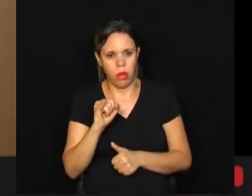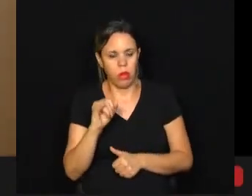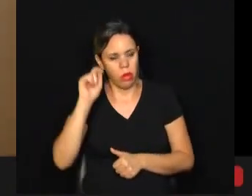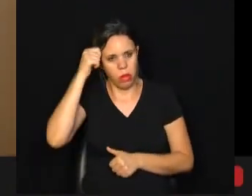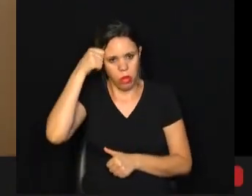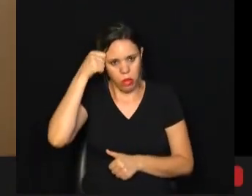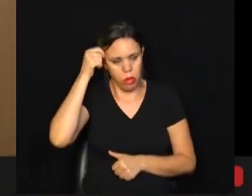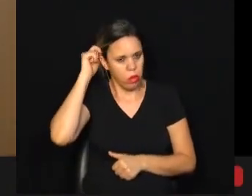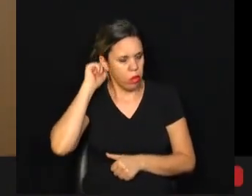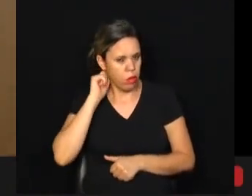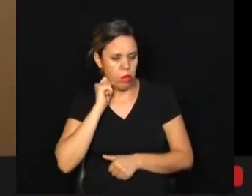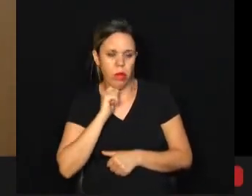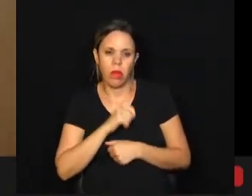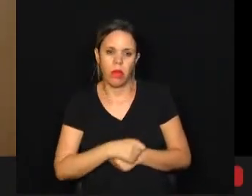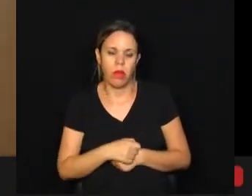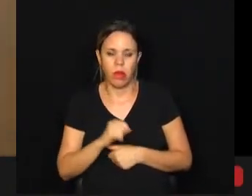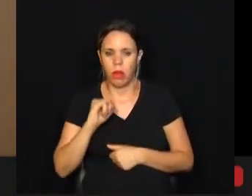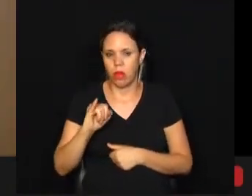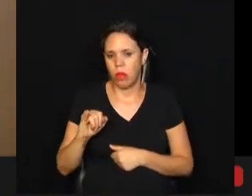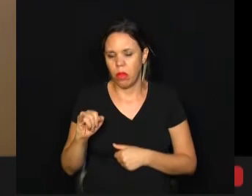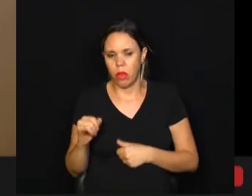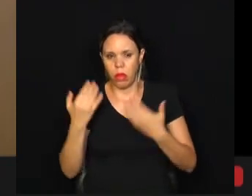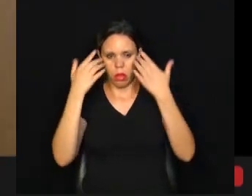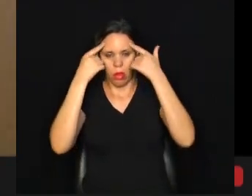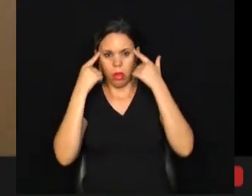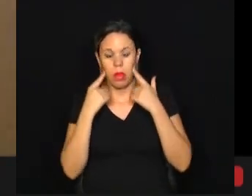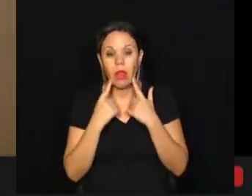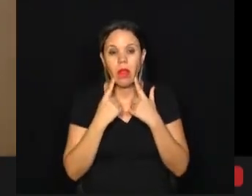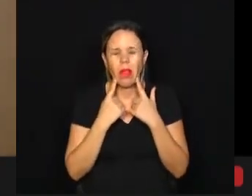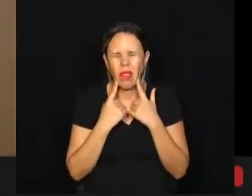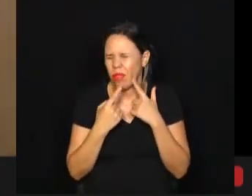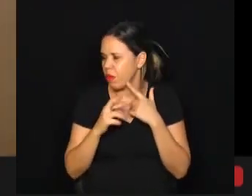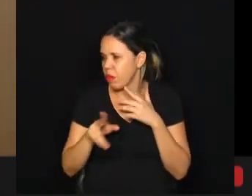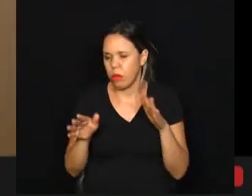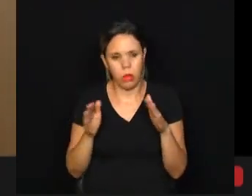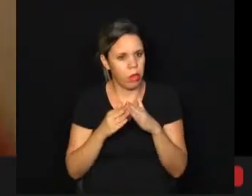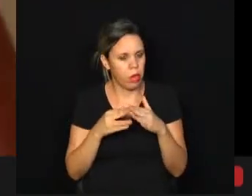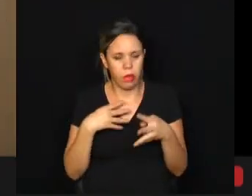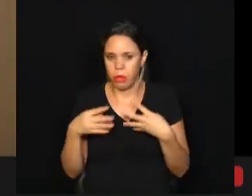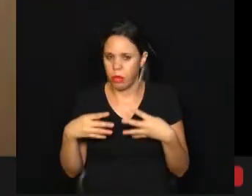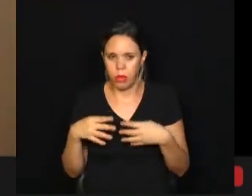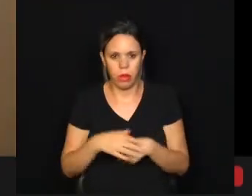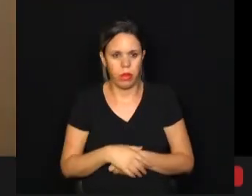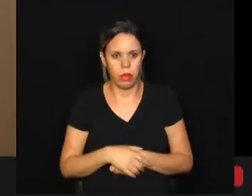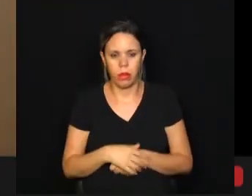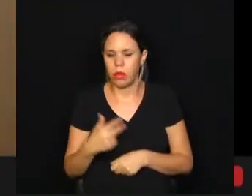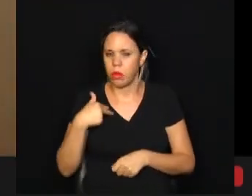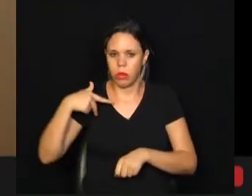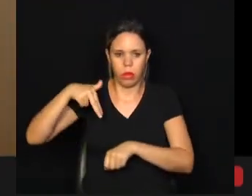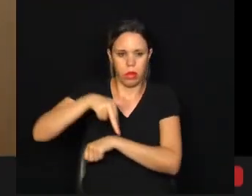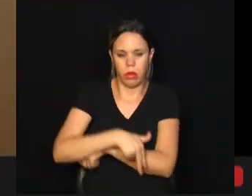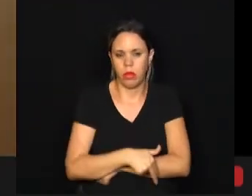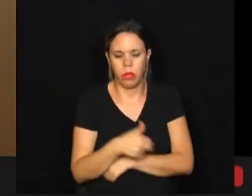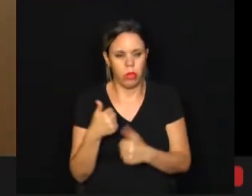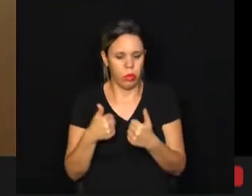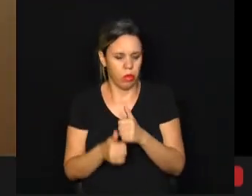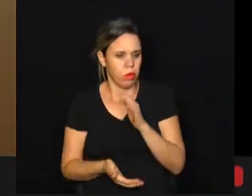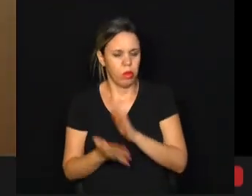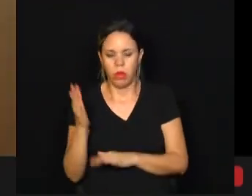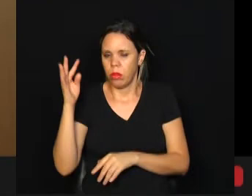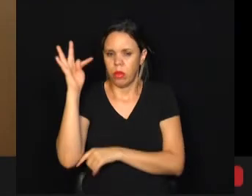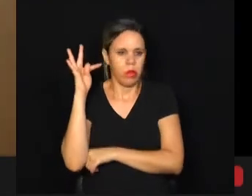negro, tinha cara de quem não morava em Barão Geraldo, não descia do ônibus, não saía no